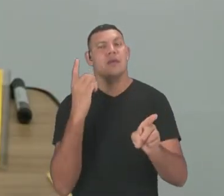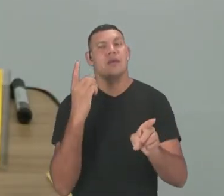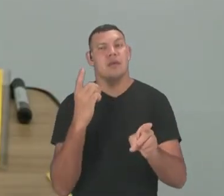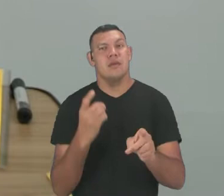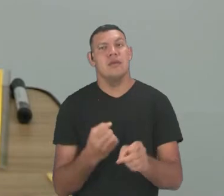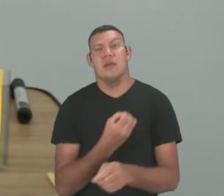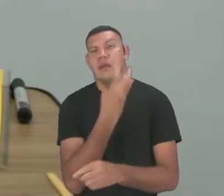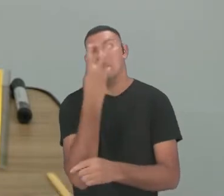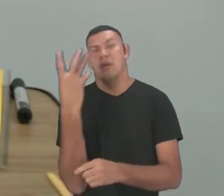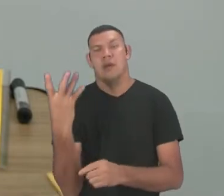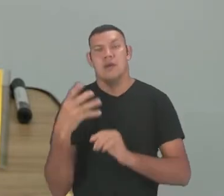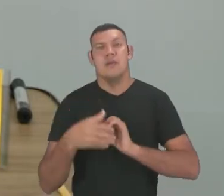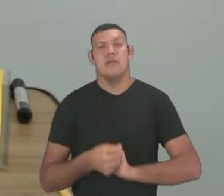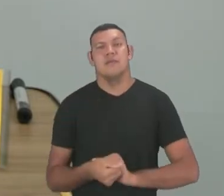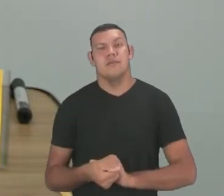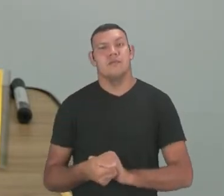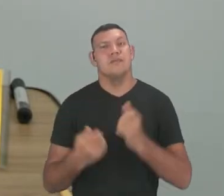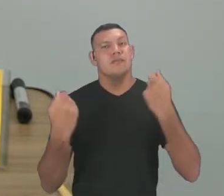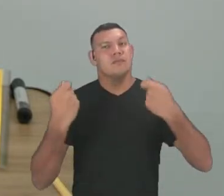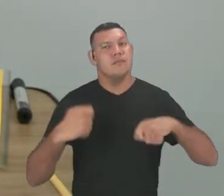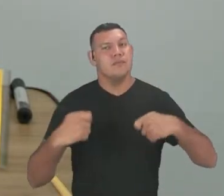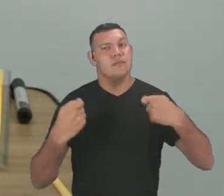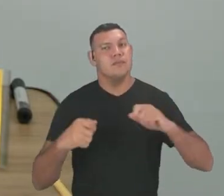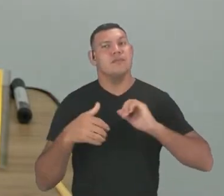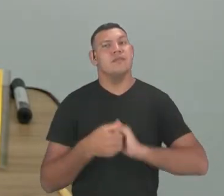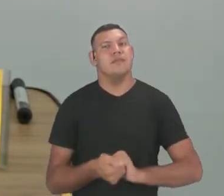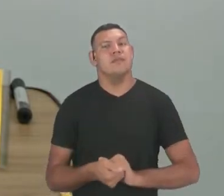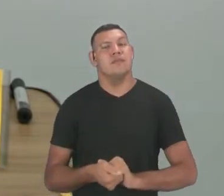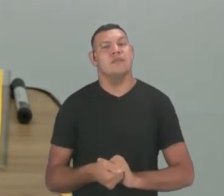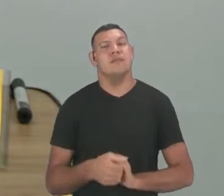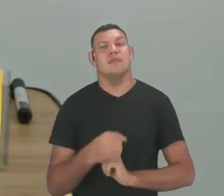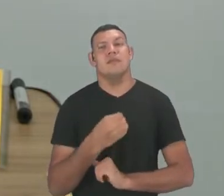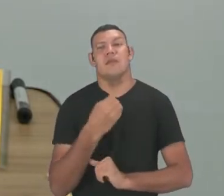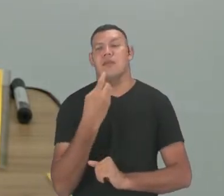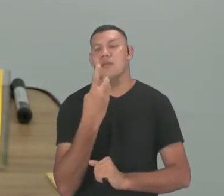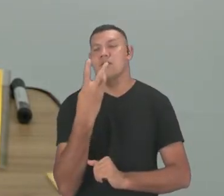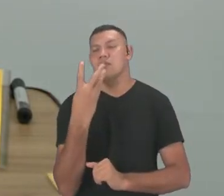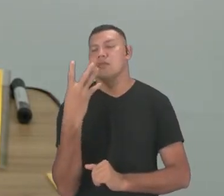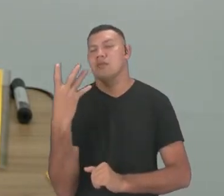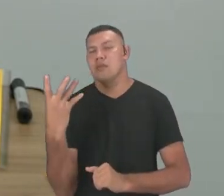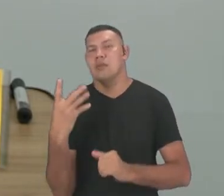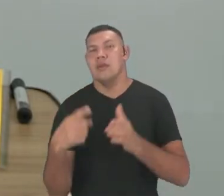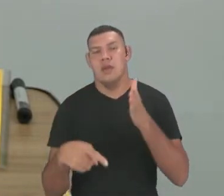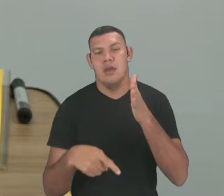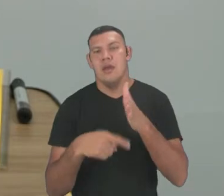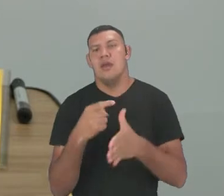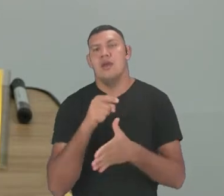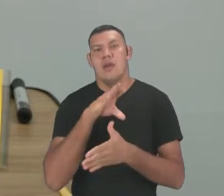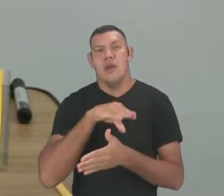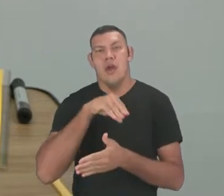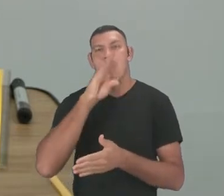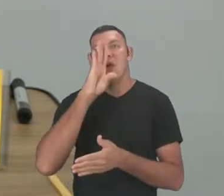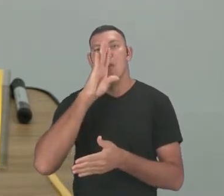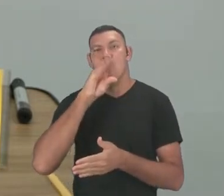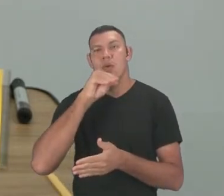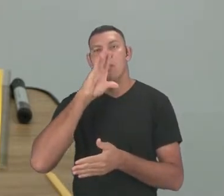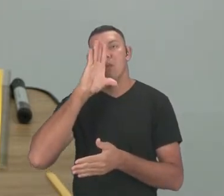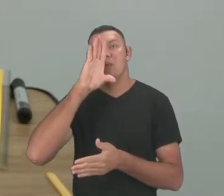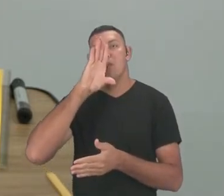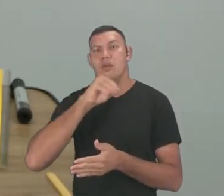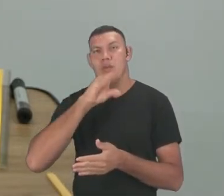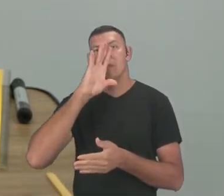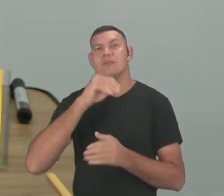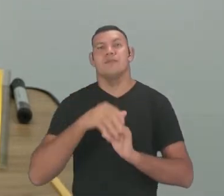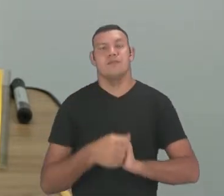quantos sons tem a palavra menininha nós precisamos fazer a contagem de quantas vezes nós abrimos a nossa boca